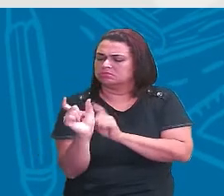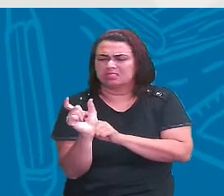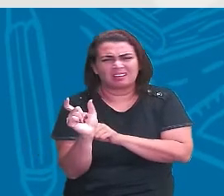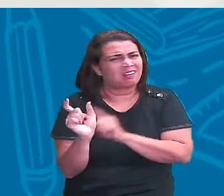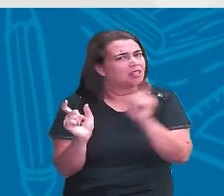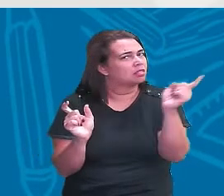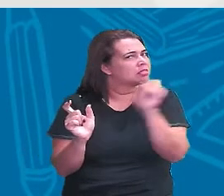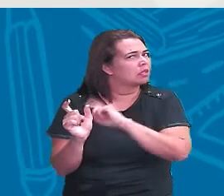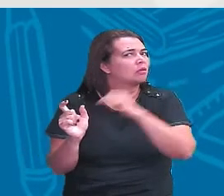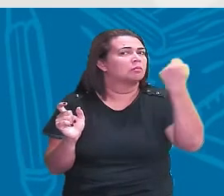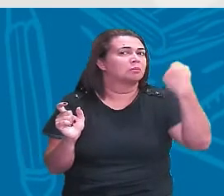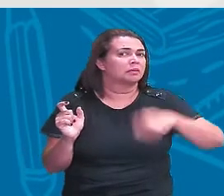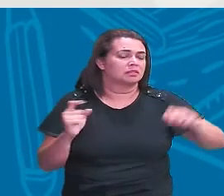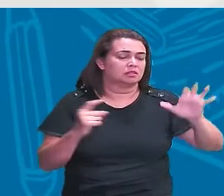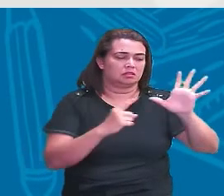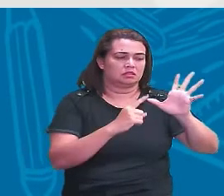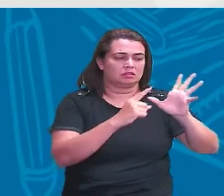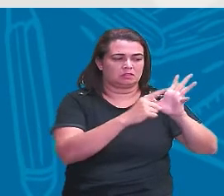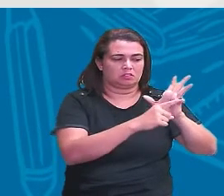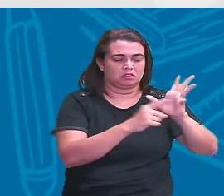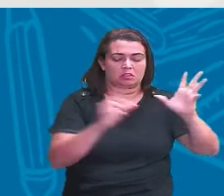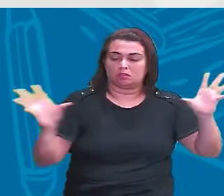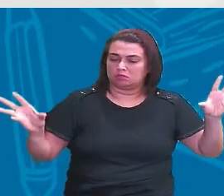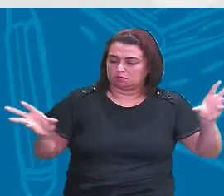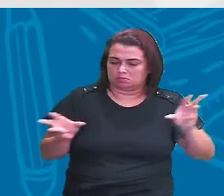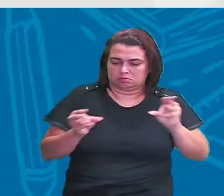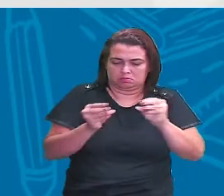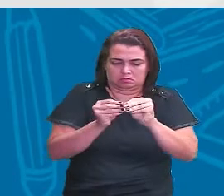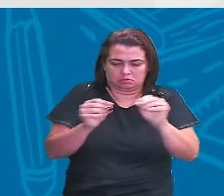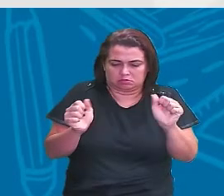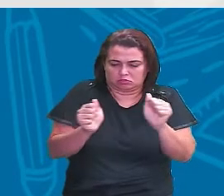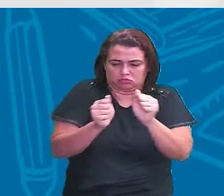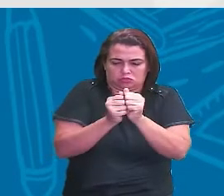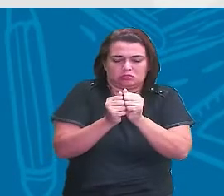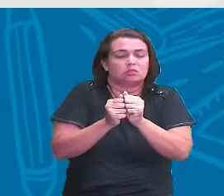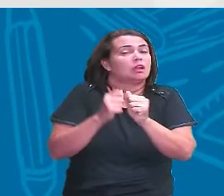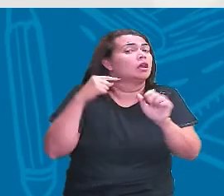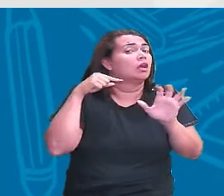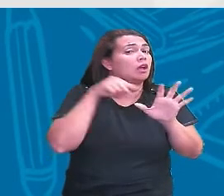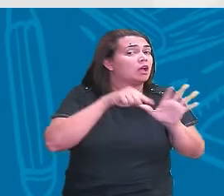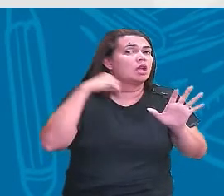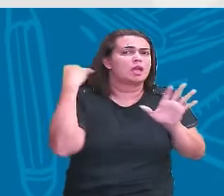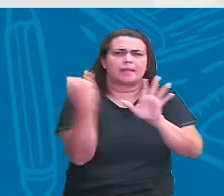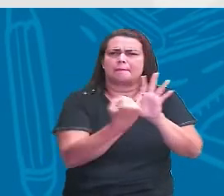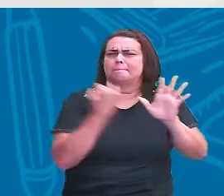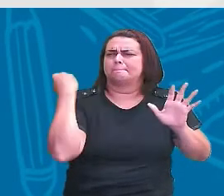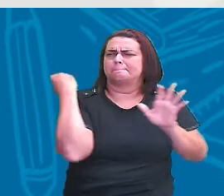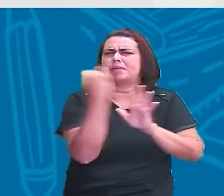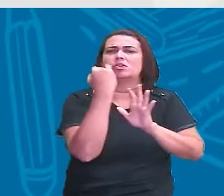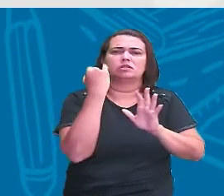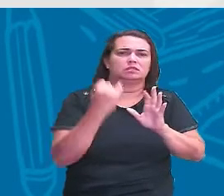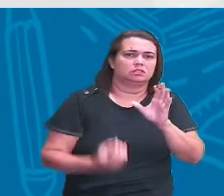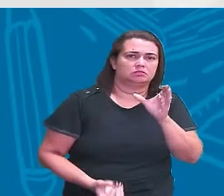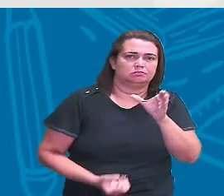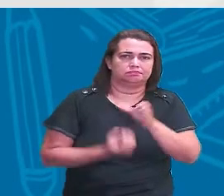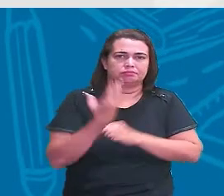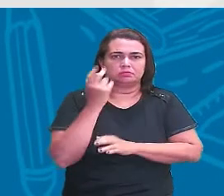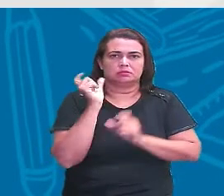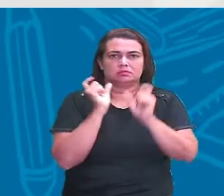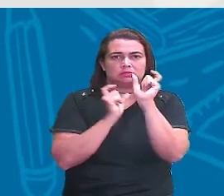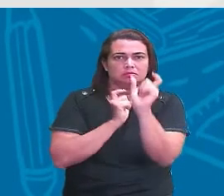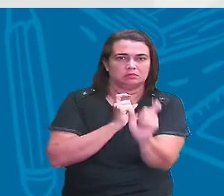gente precisa das vogais. As vogais, elas são fundamentais para a gente formar palavras,